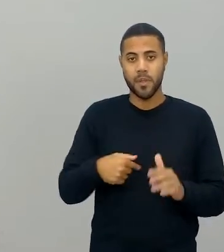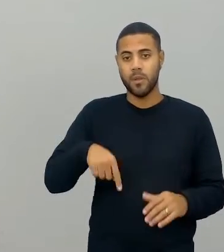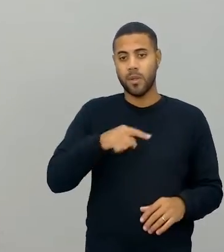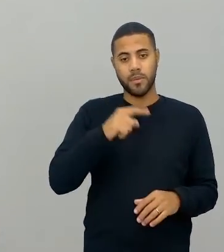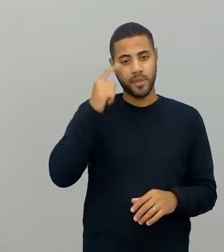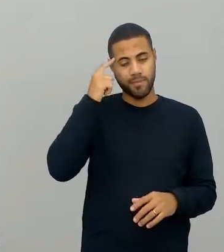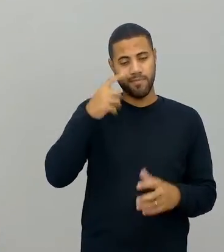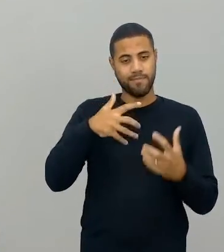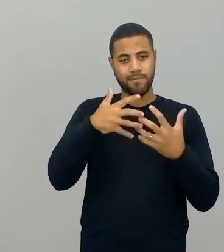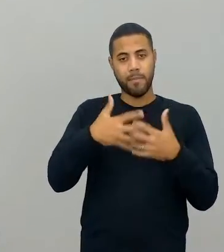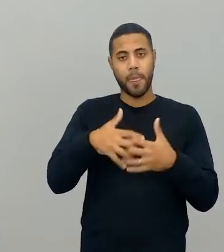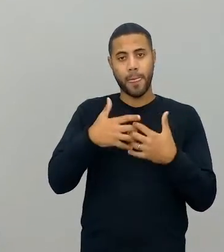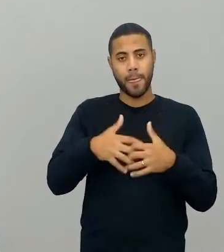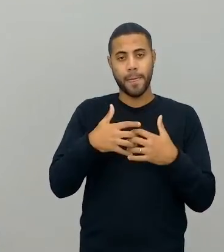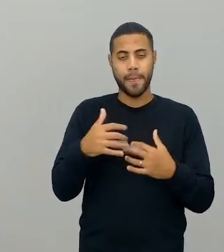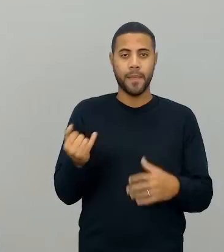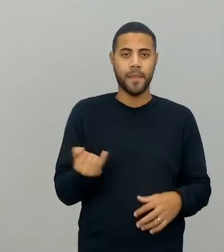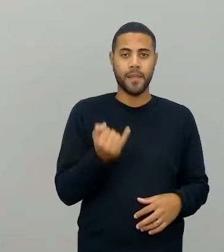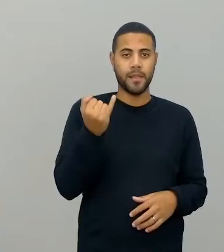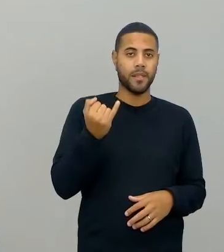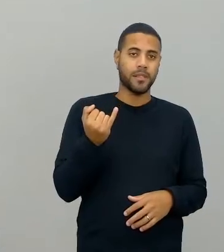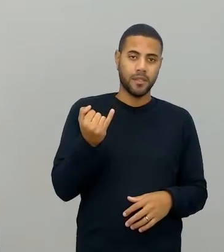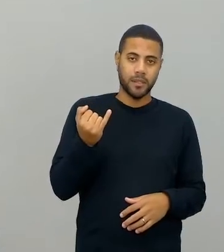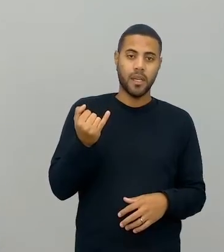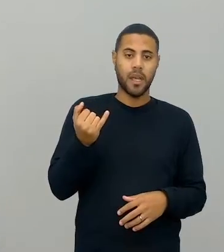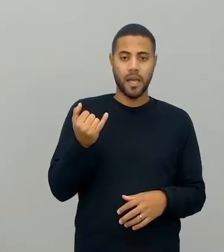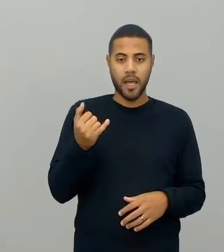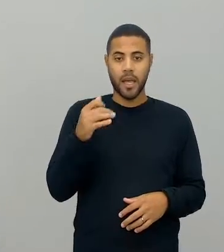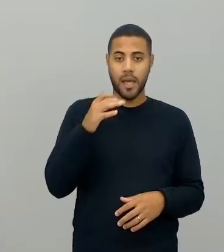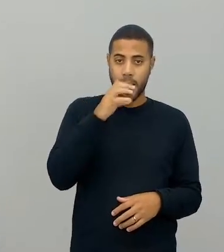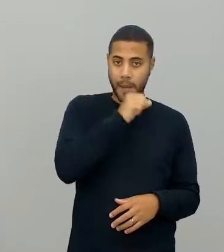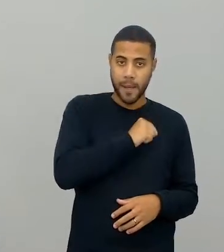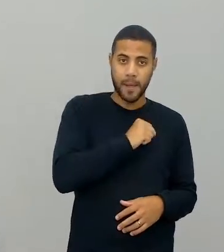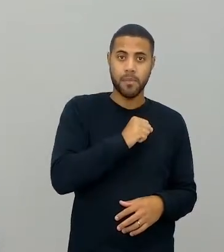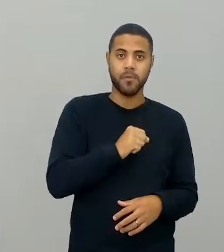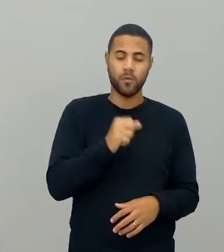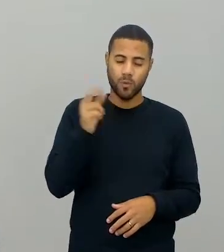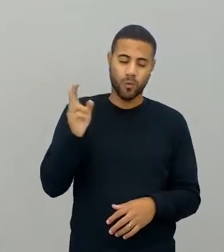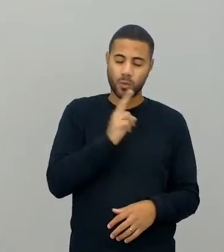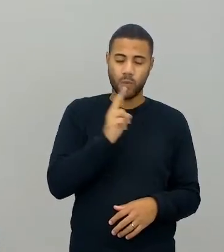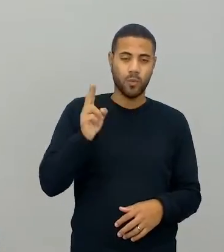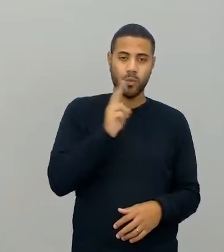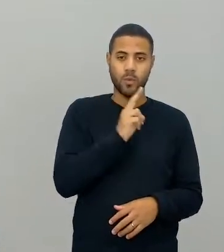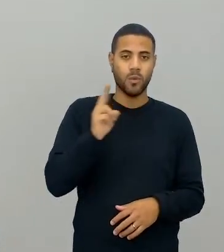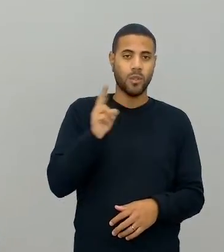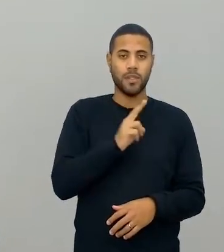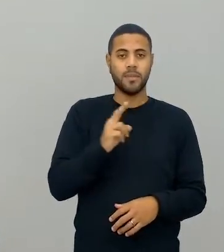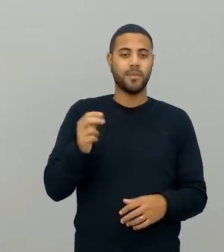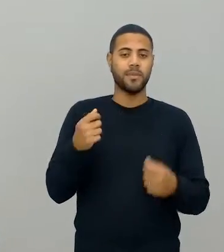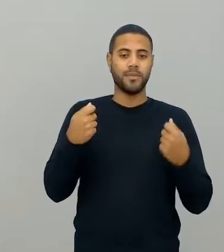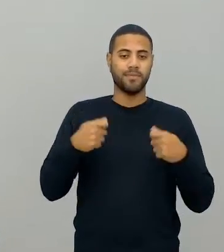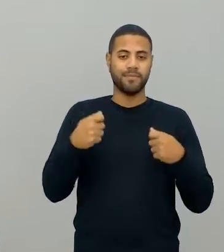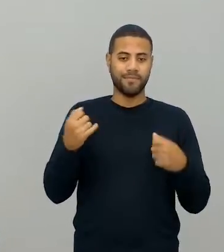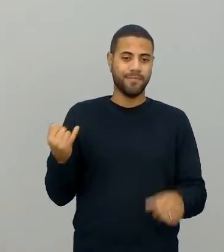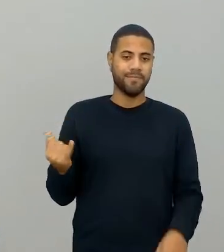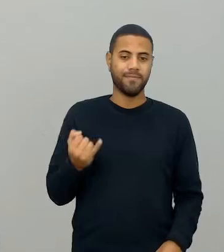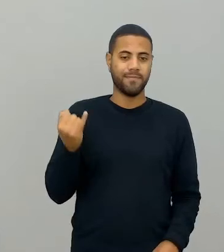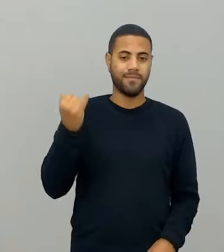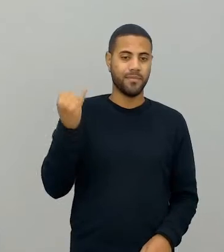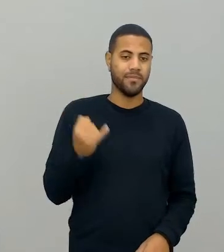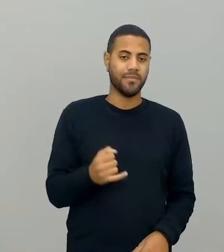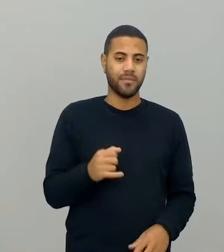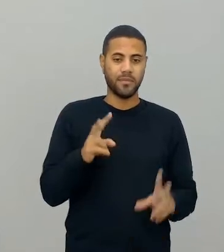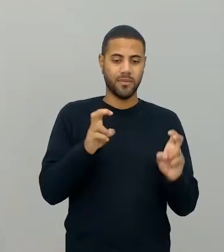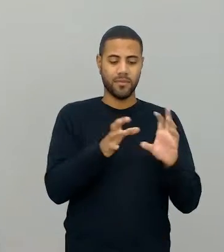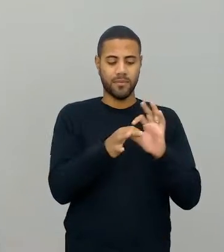precisa pensar, e pensar de uma maneira rápida e urgente, né, pelo menos dentro do meu